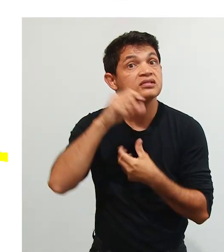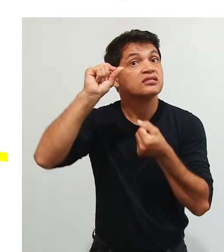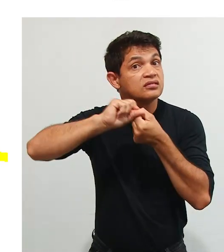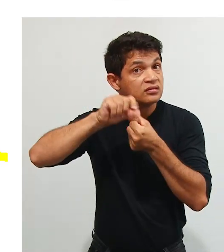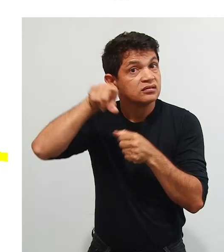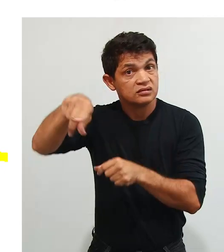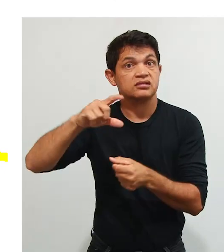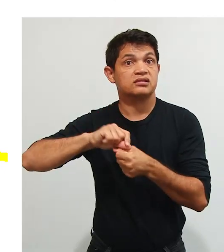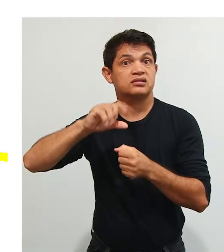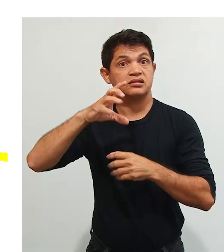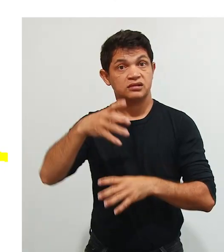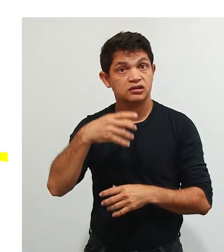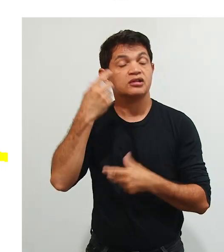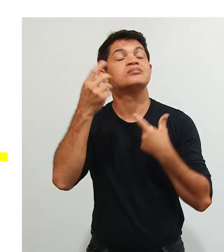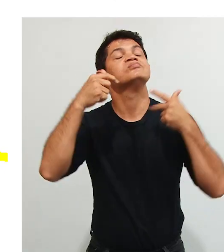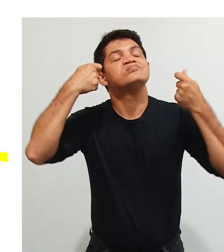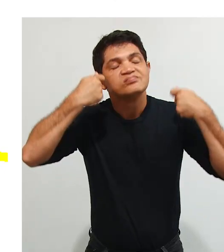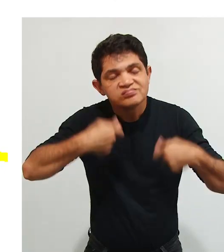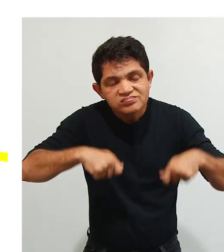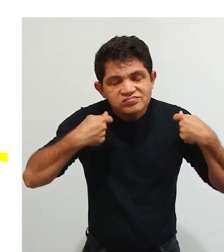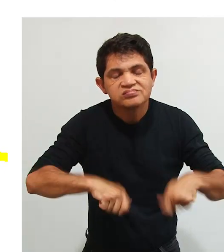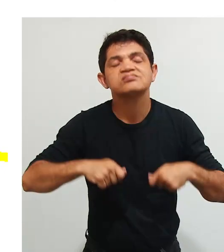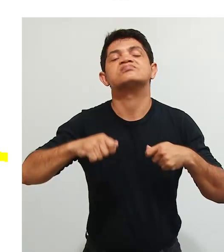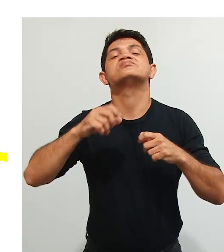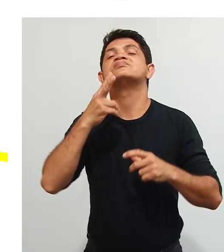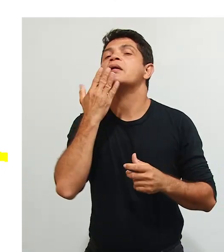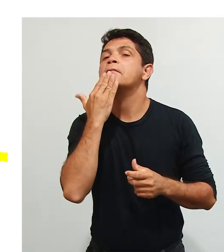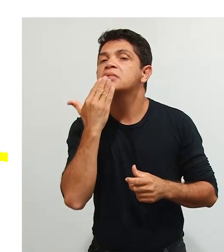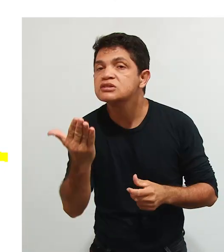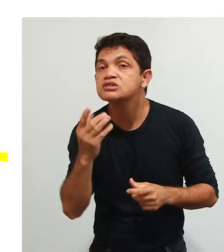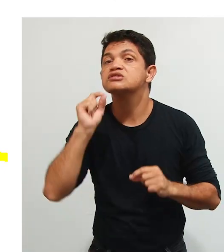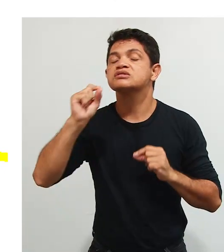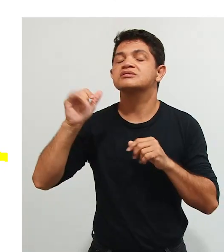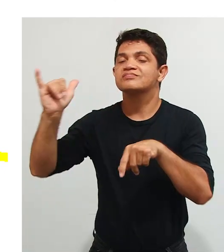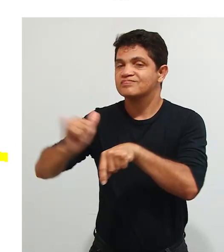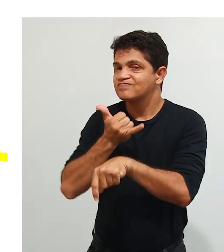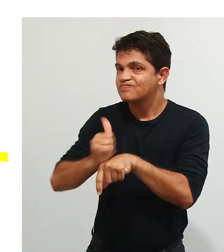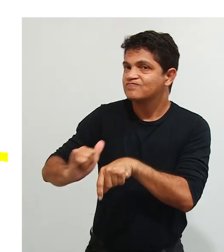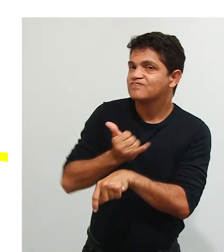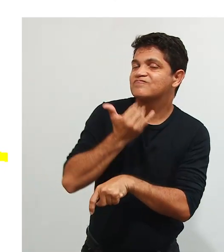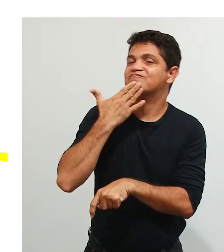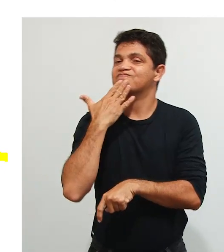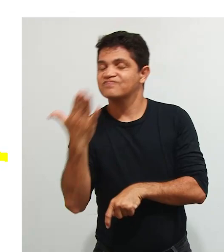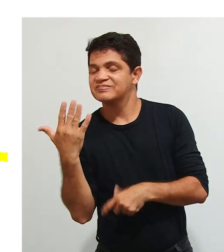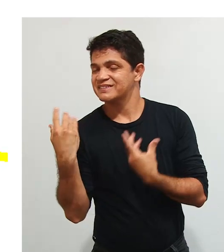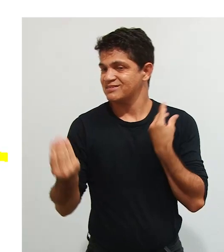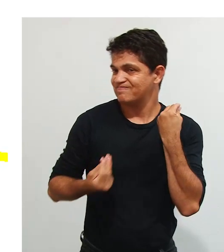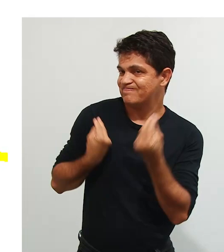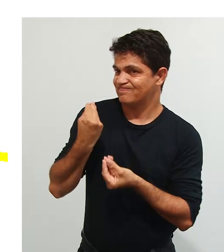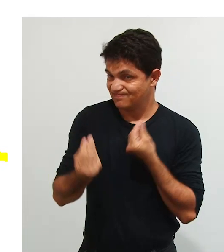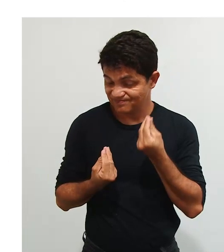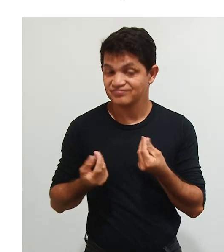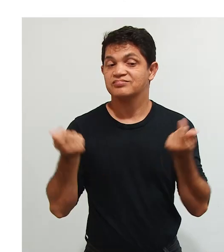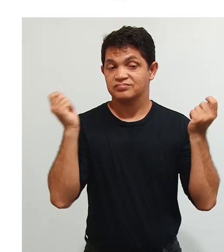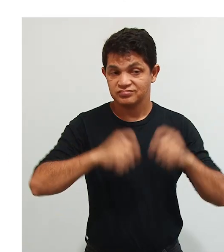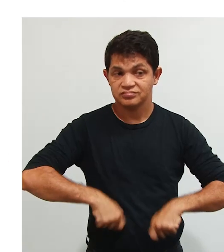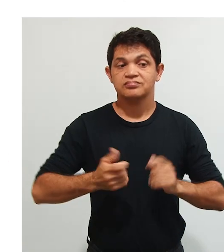você mostra, sua necessidade, um pedido, uma estratégia e o oferecimento de